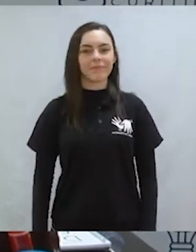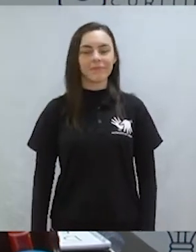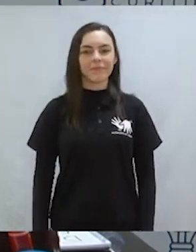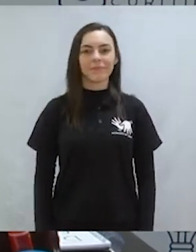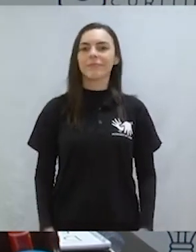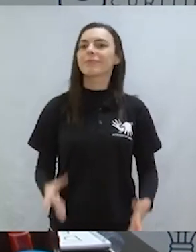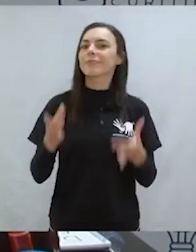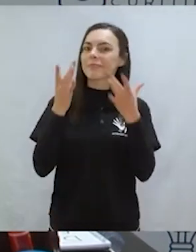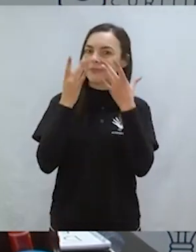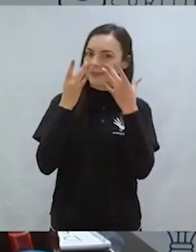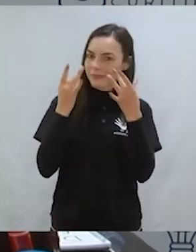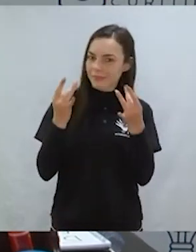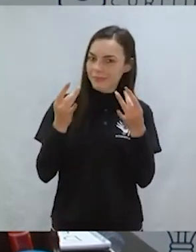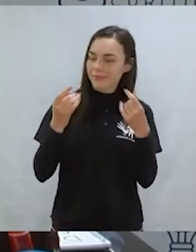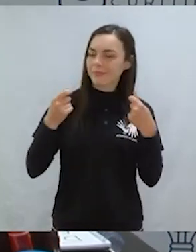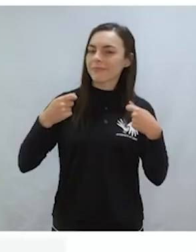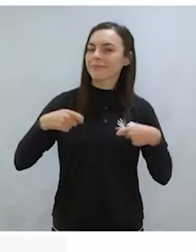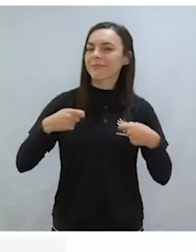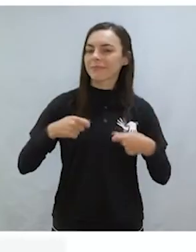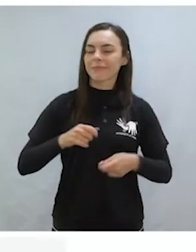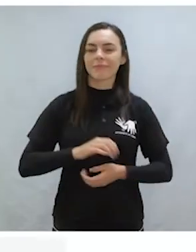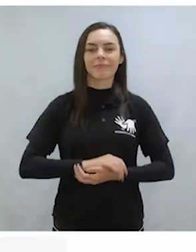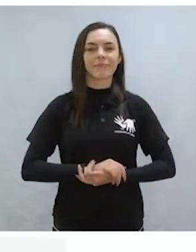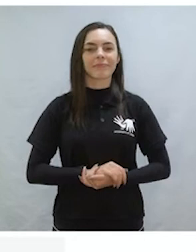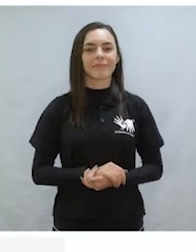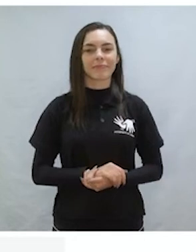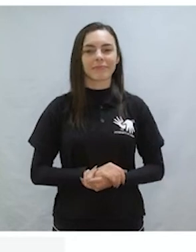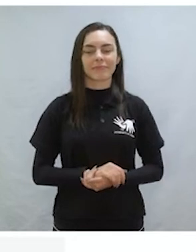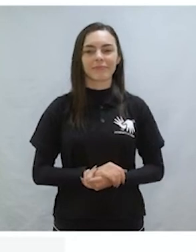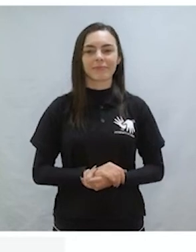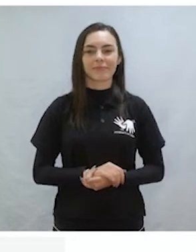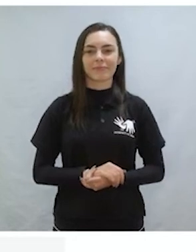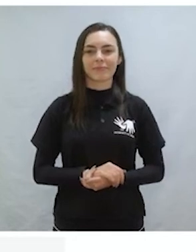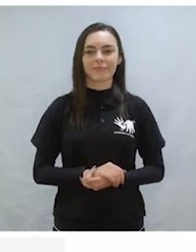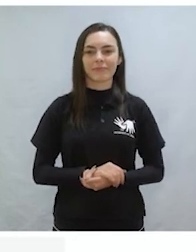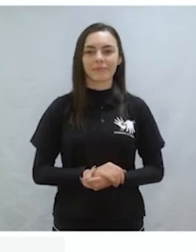alfabeto. Presta atenção.